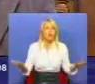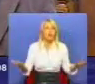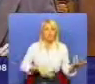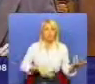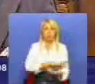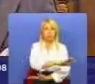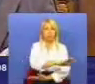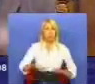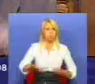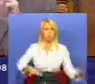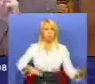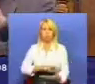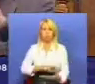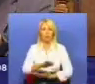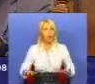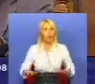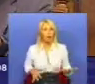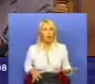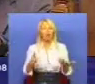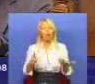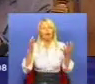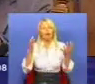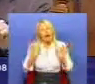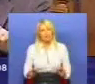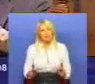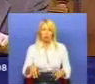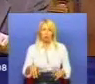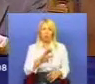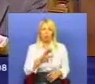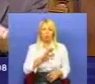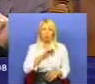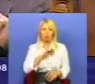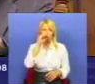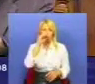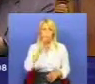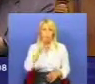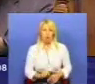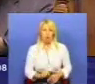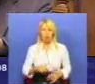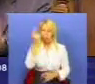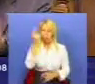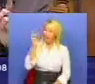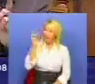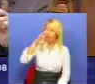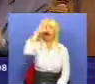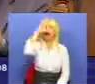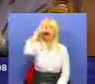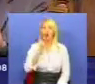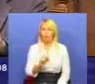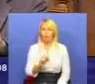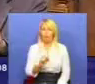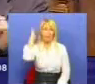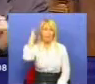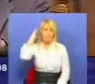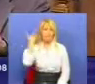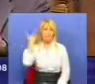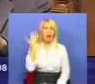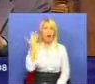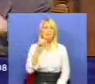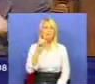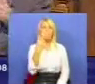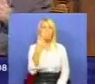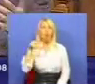berbicache. É certo, Sr. Ministro, que o governo anterior, de Pedro Santana Lopes, Paulo